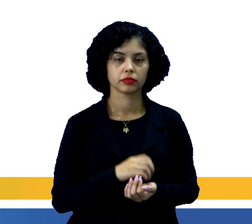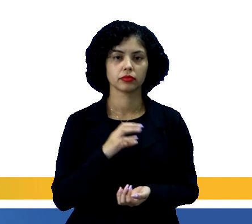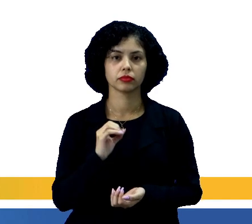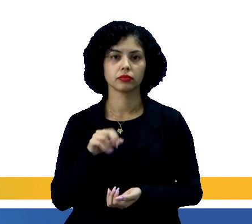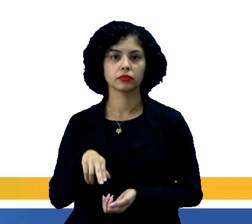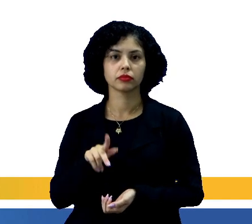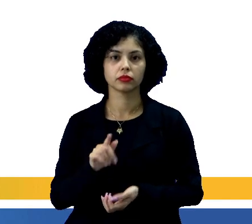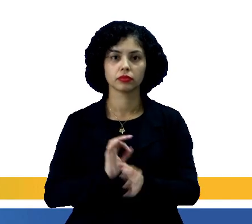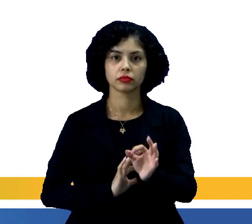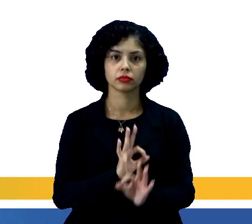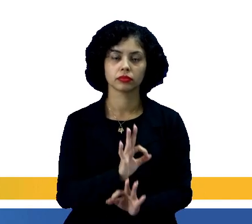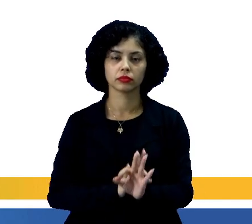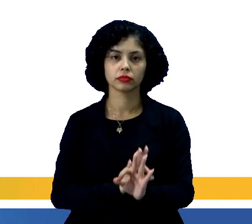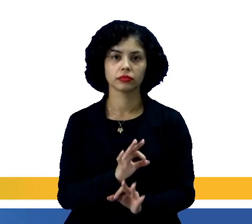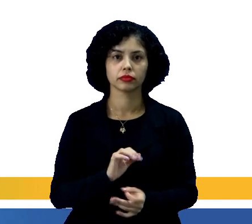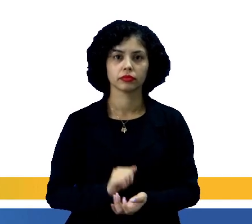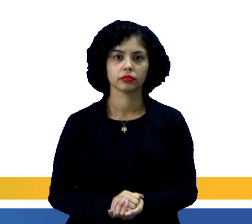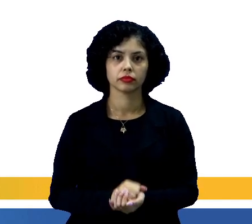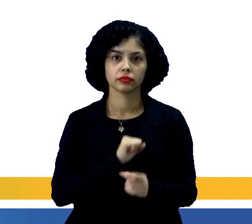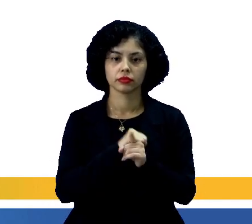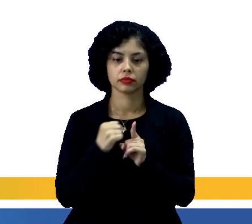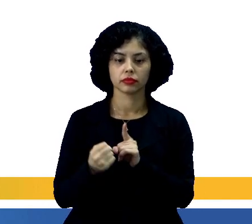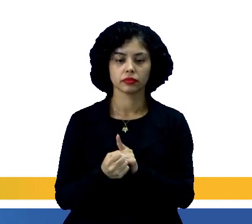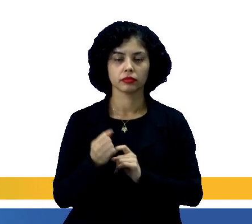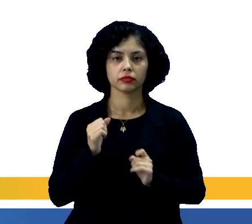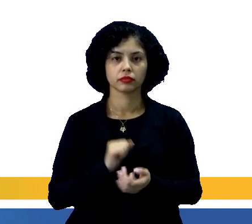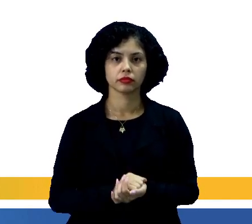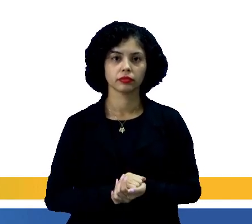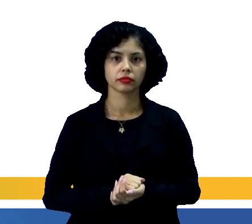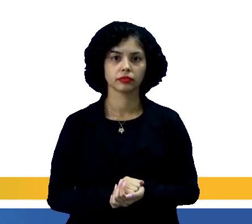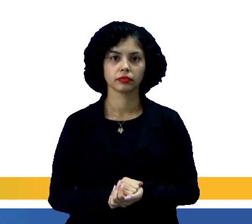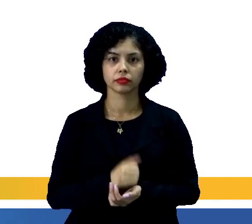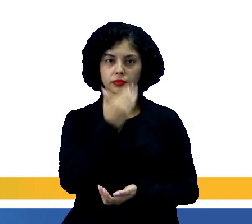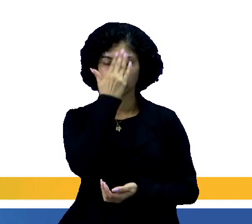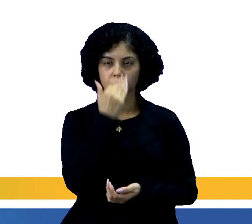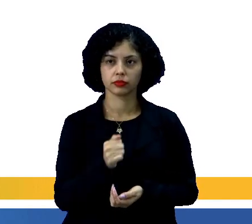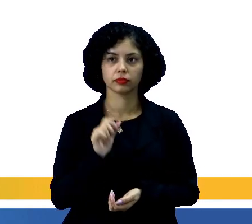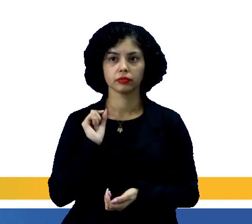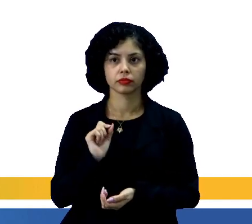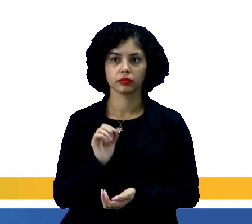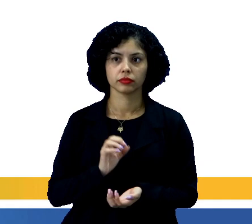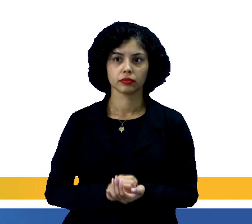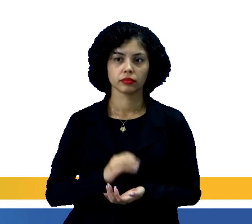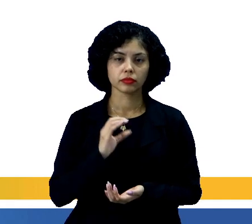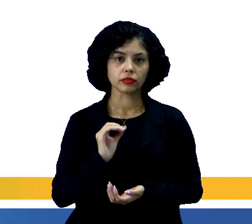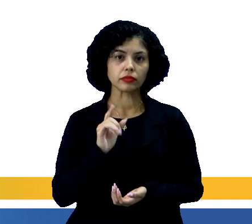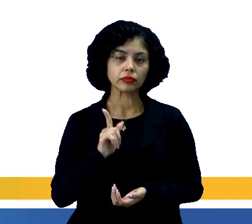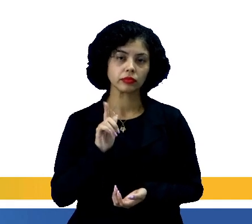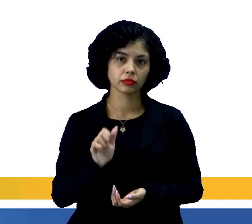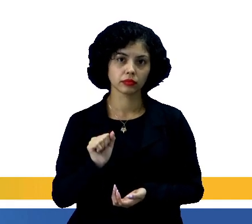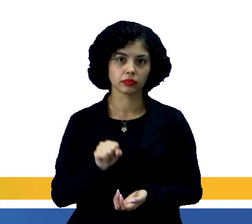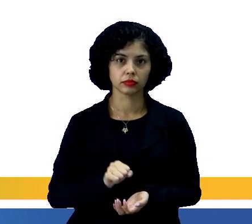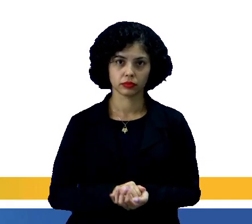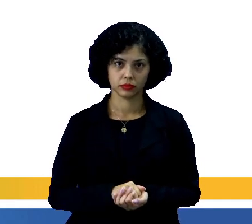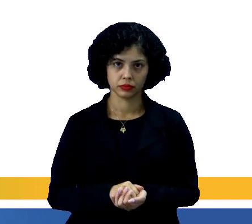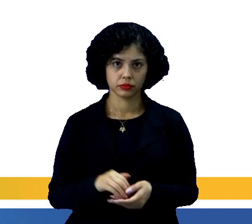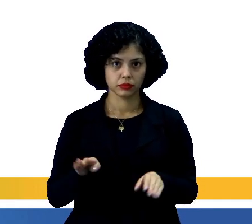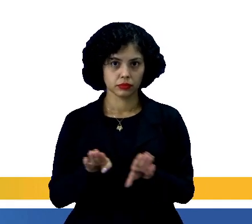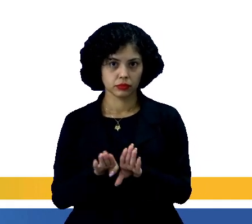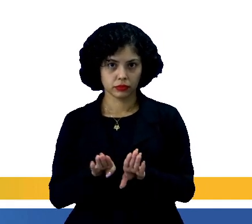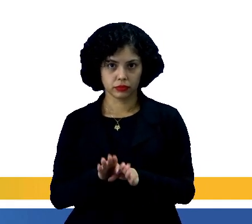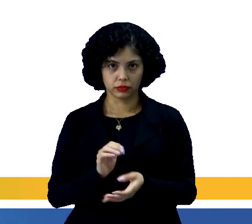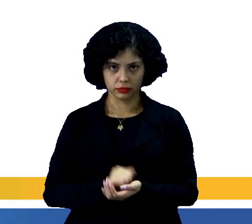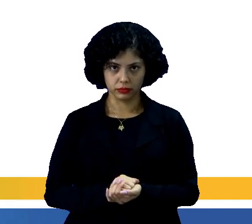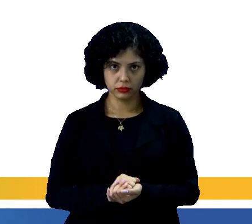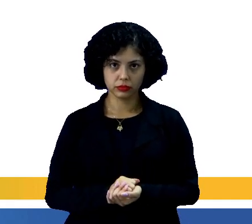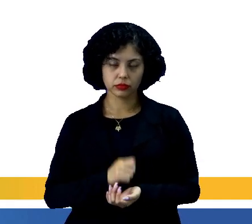ONGs, 3 organizações da sociedade civil, e nós sabemos que ONGs são exemplos de movimentos sociais